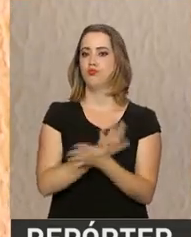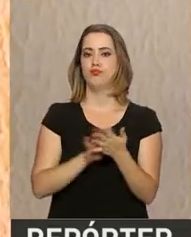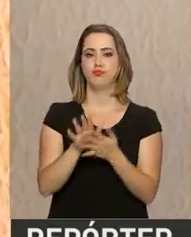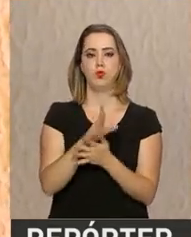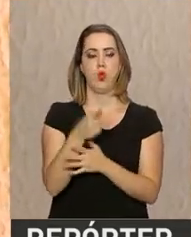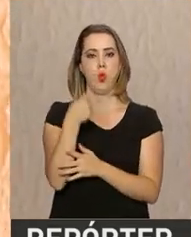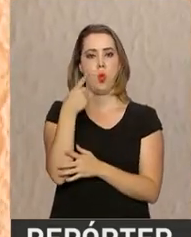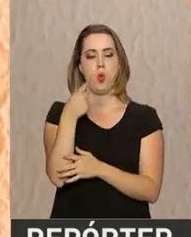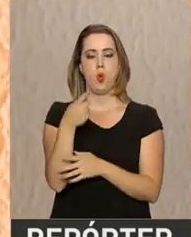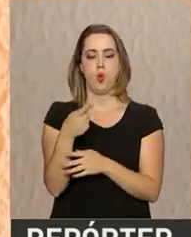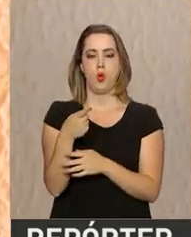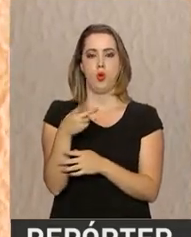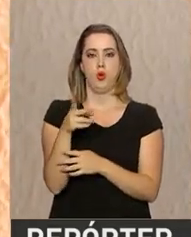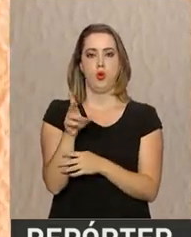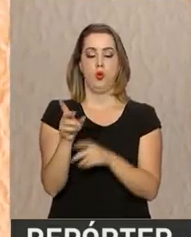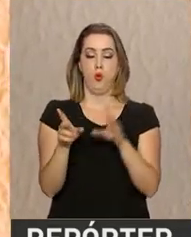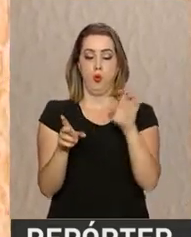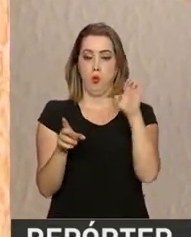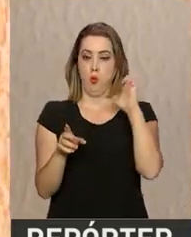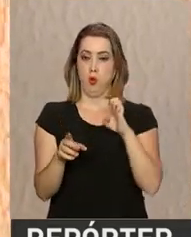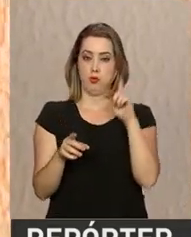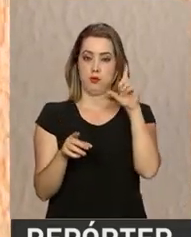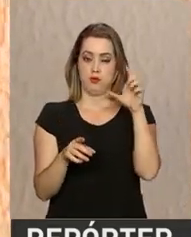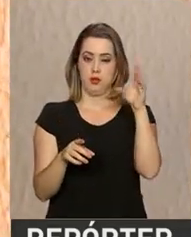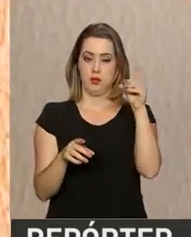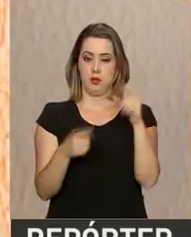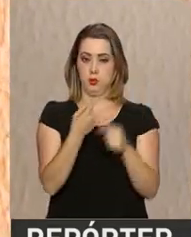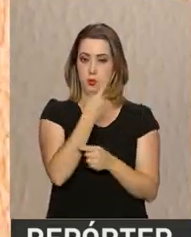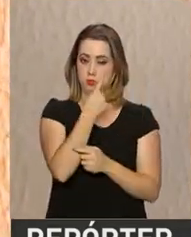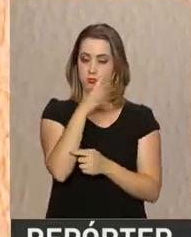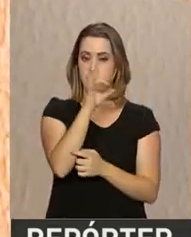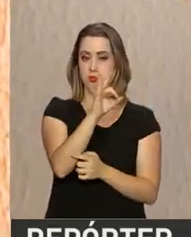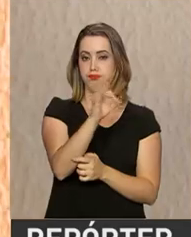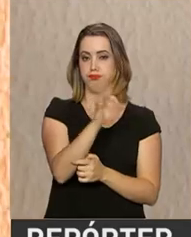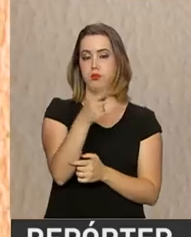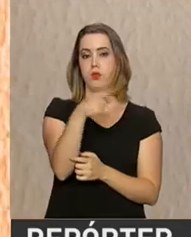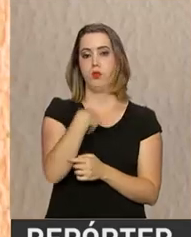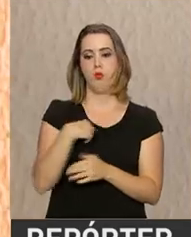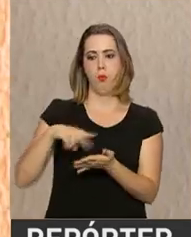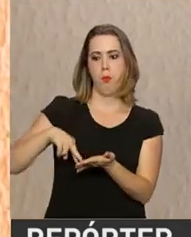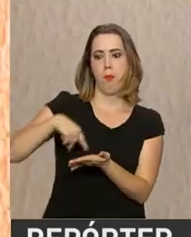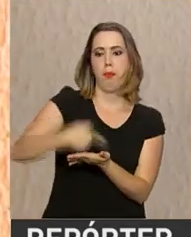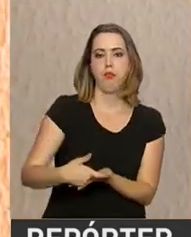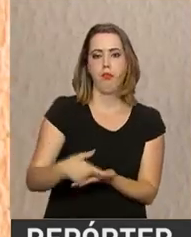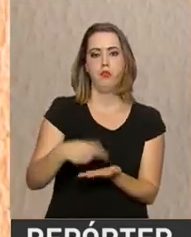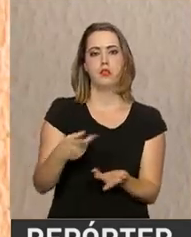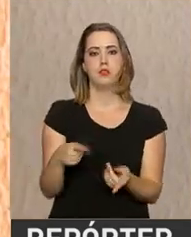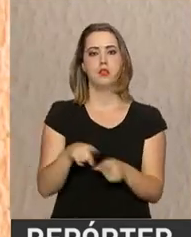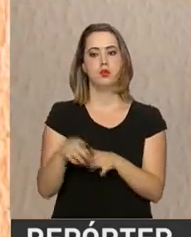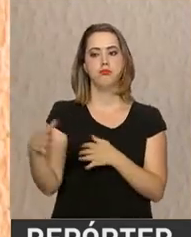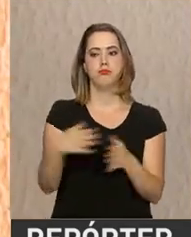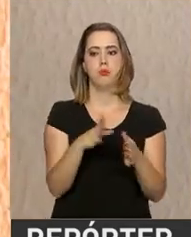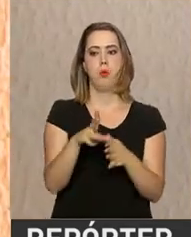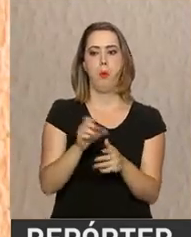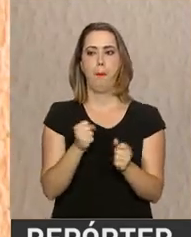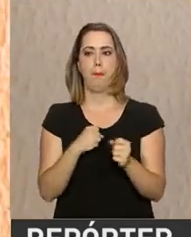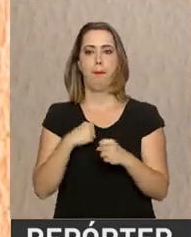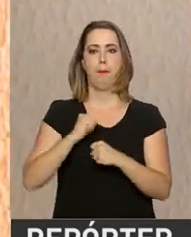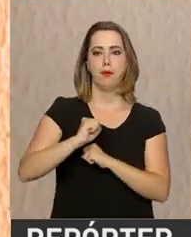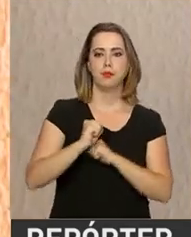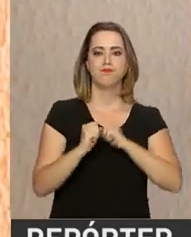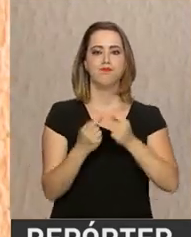visão no olho esquerdo que foi transplantado eu tropeçava na rua esbarrava nas